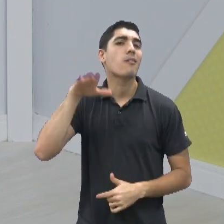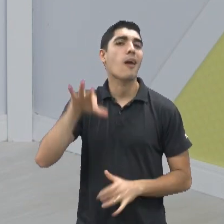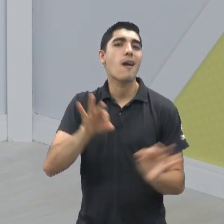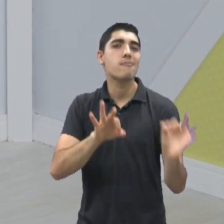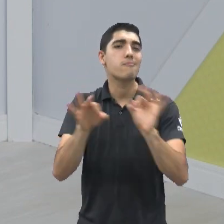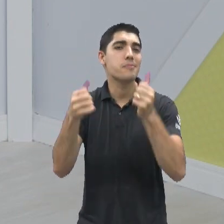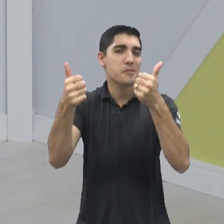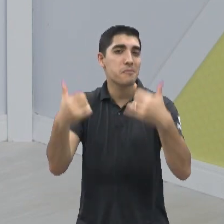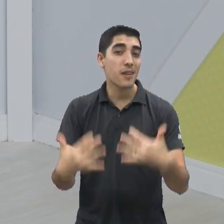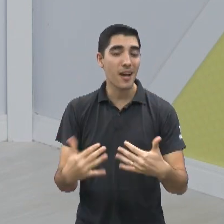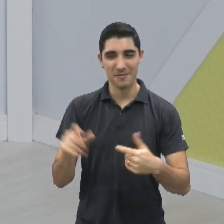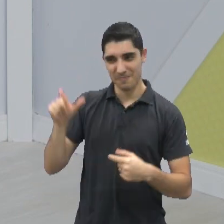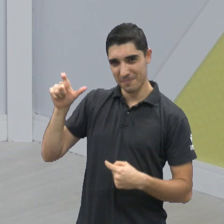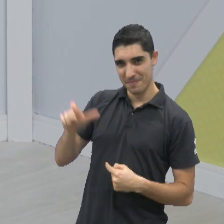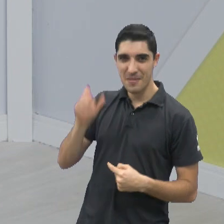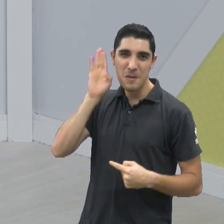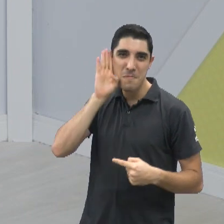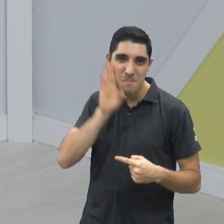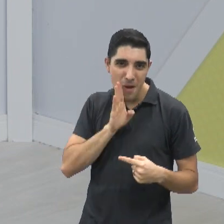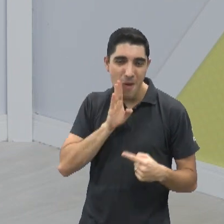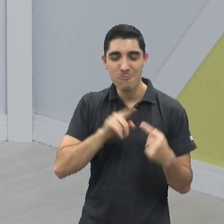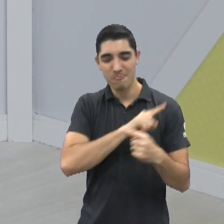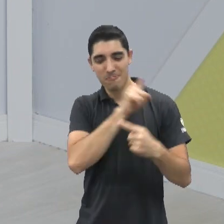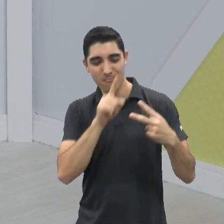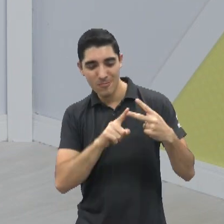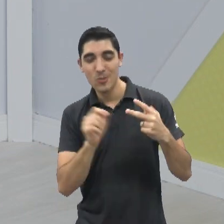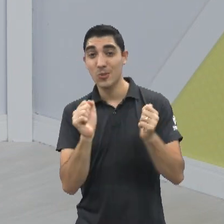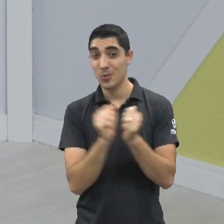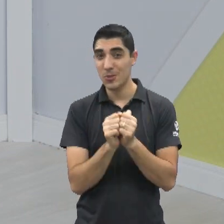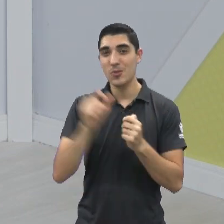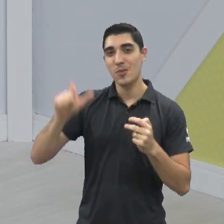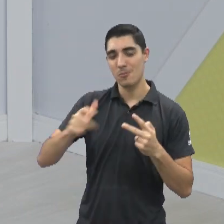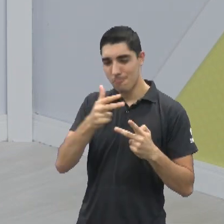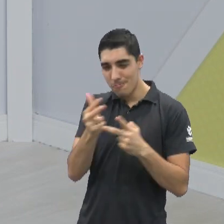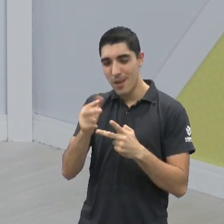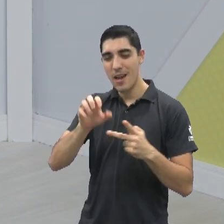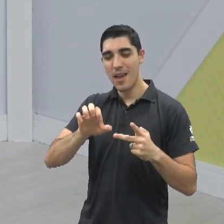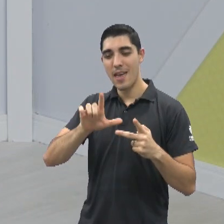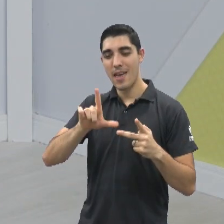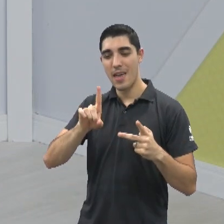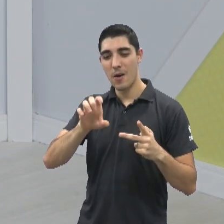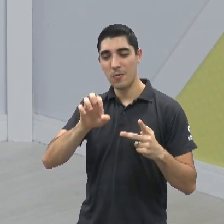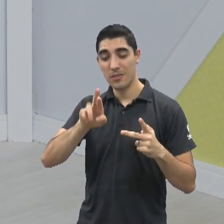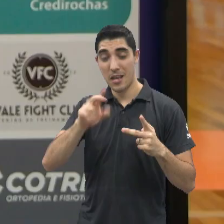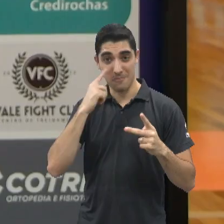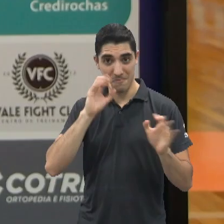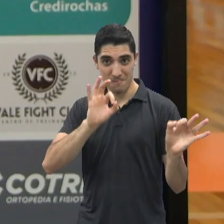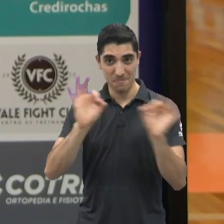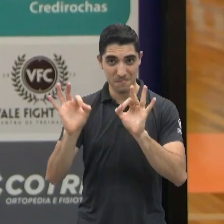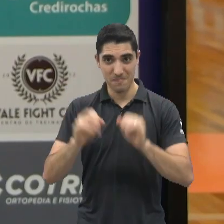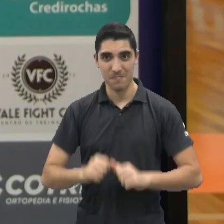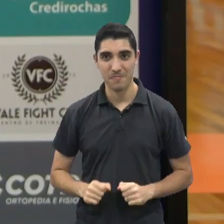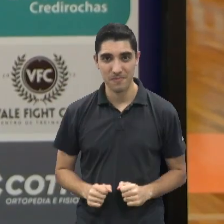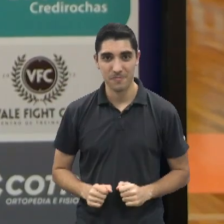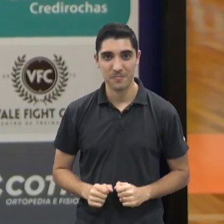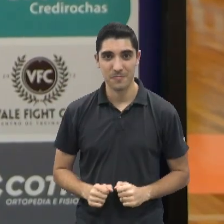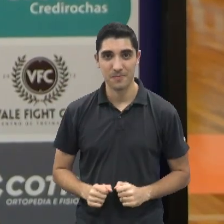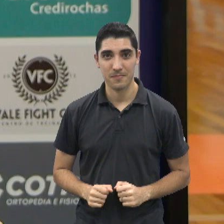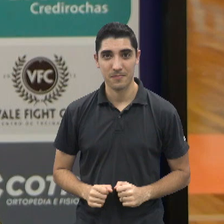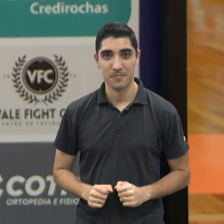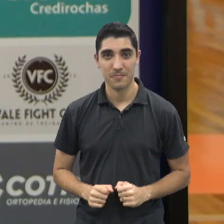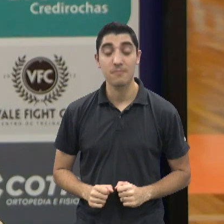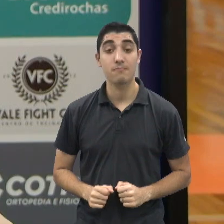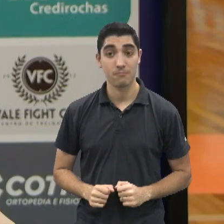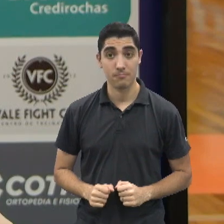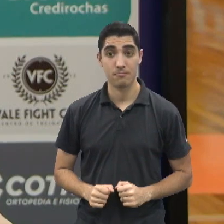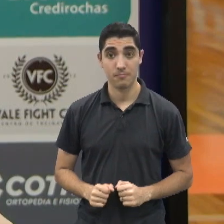jogo é o Paulo Ricardo, com imagens do Helder Soares. Dá o play, Matheus. Essas reuniões que a gente teve, eu deixei muito claro que eu estou junto com o